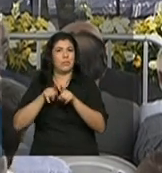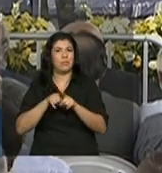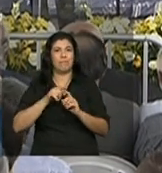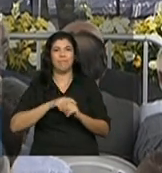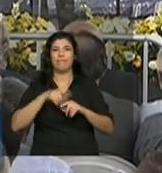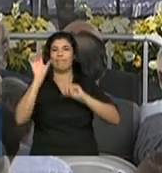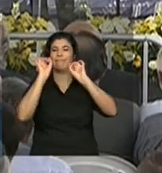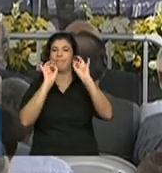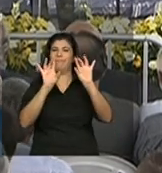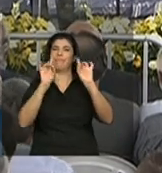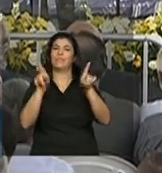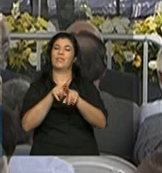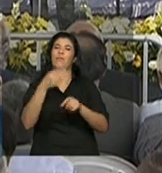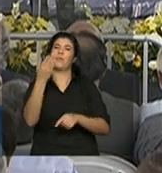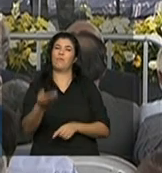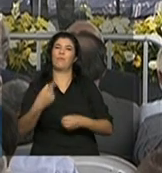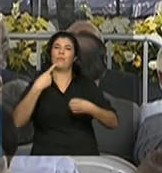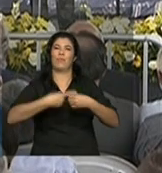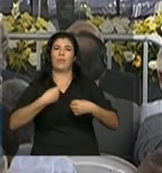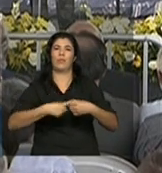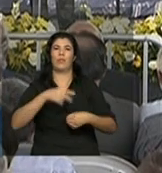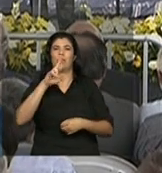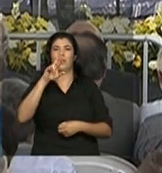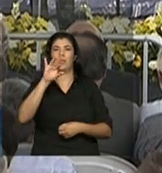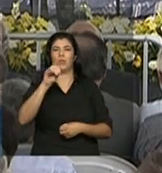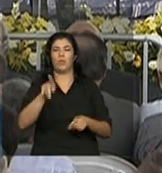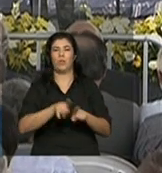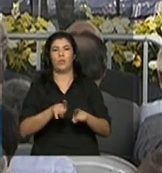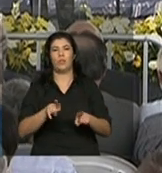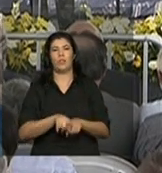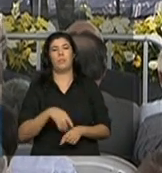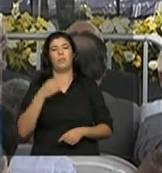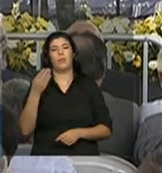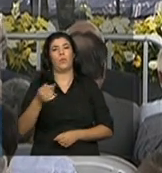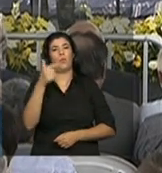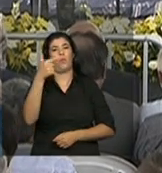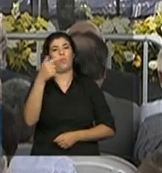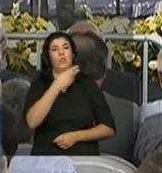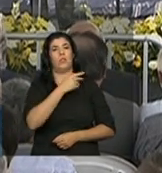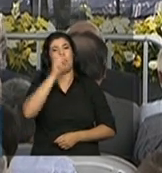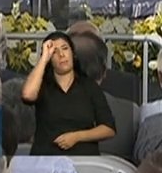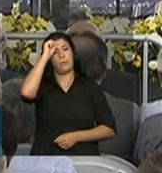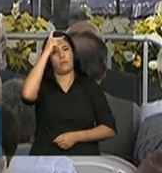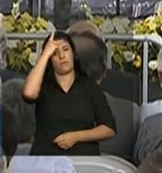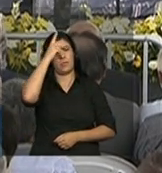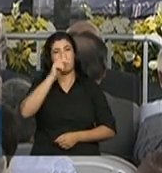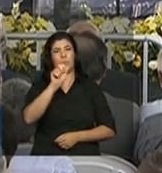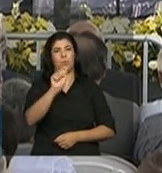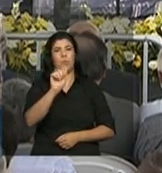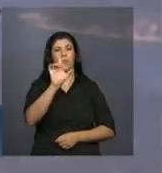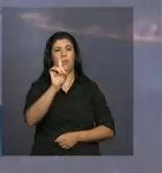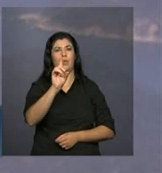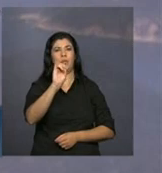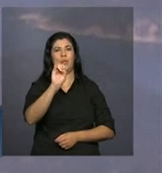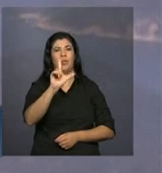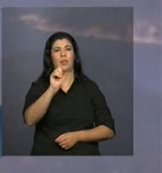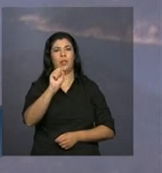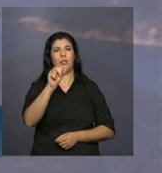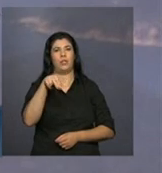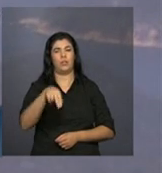Queria cumprimentar também o vice-prefeito do Rio, o Adilson Pires. Cumprimentar os